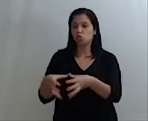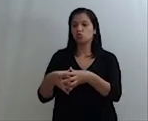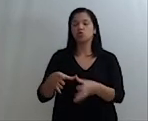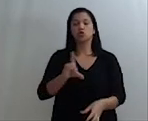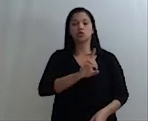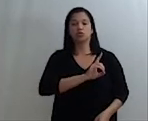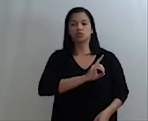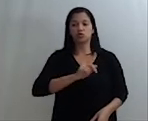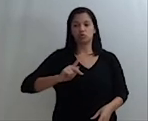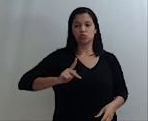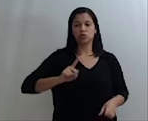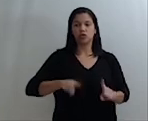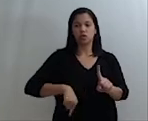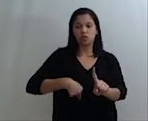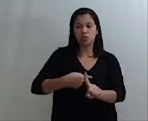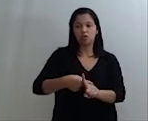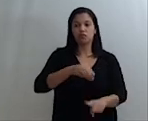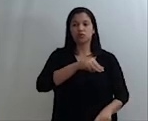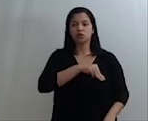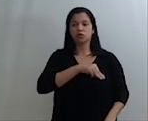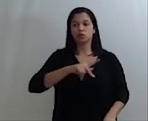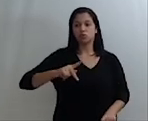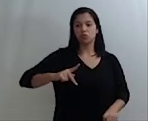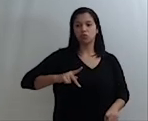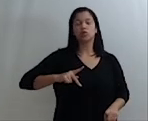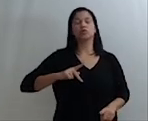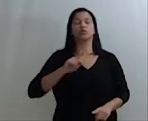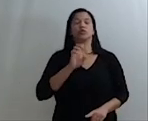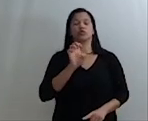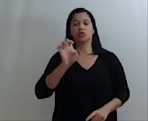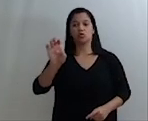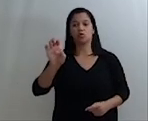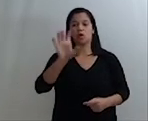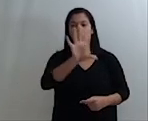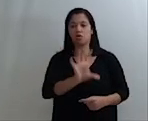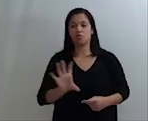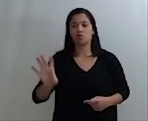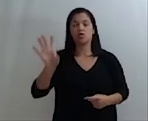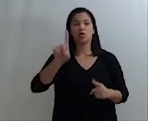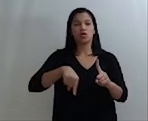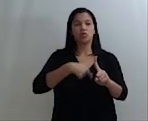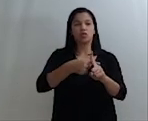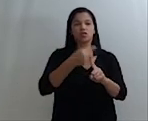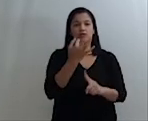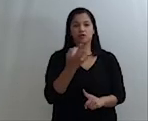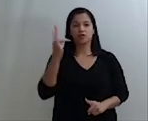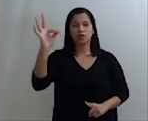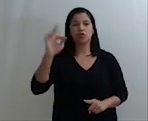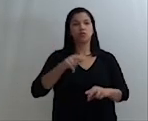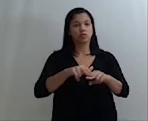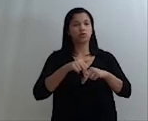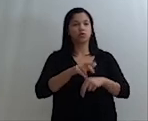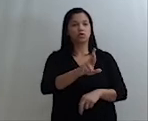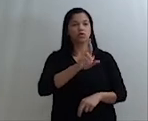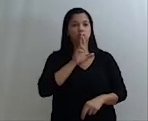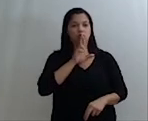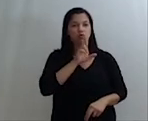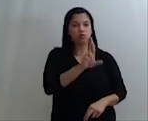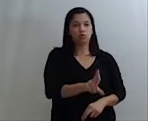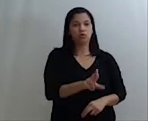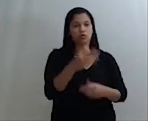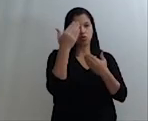Ministérios públicos estaduais Federais e fica assim então o resultado Muito obrigado a todos vamos